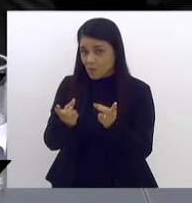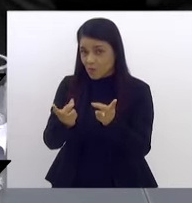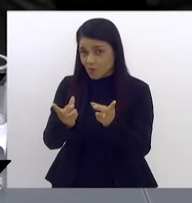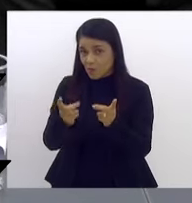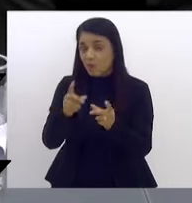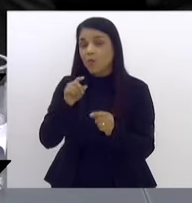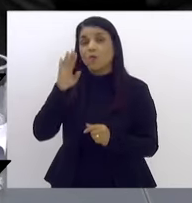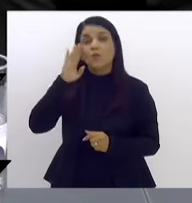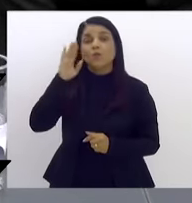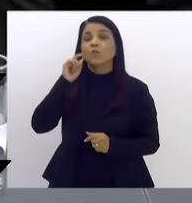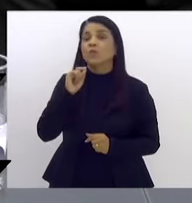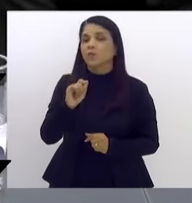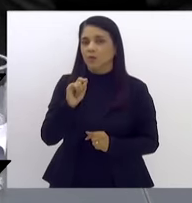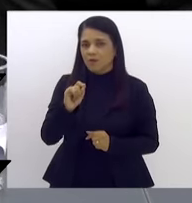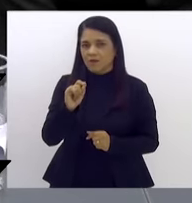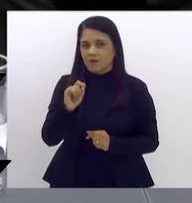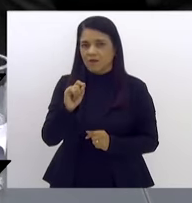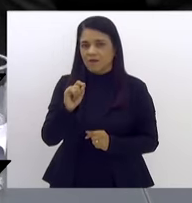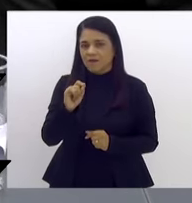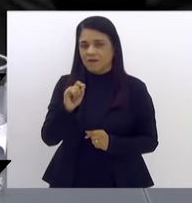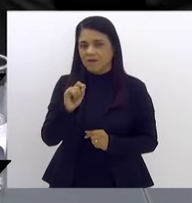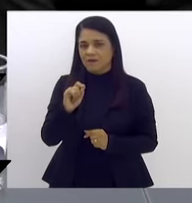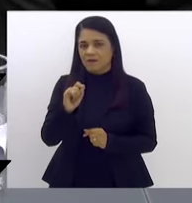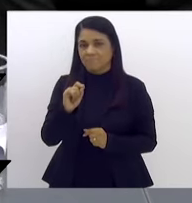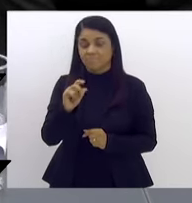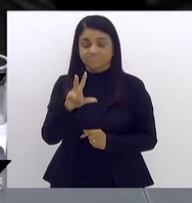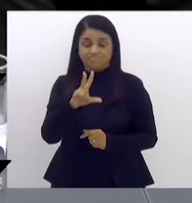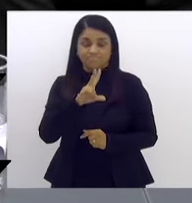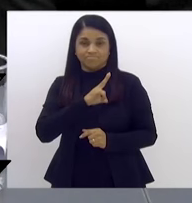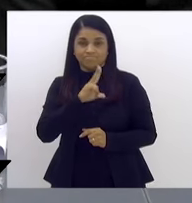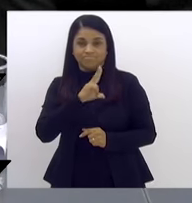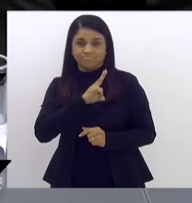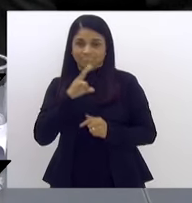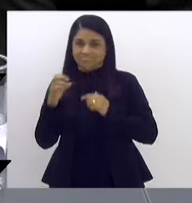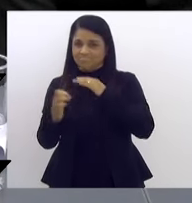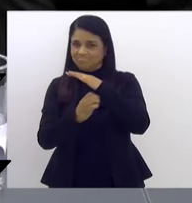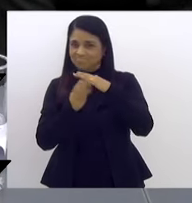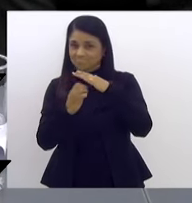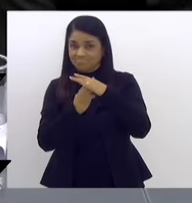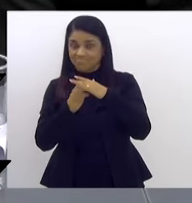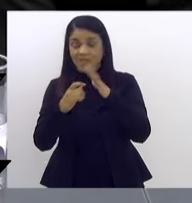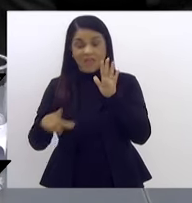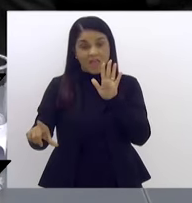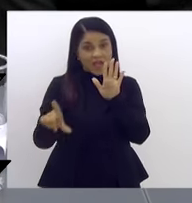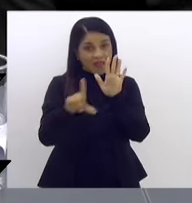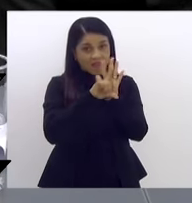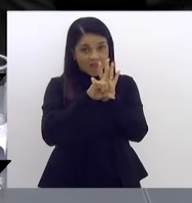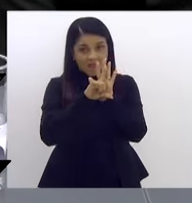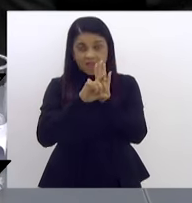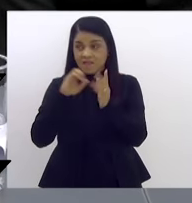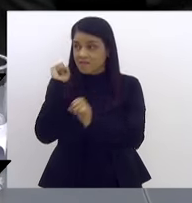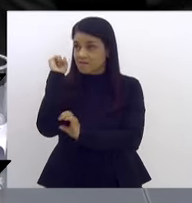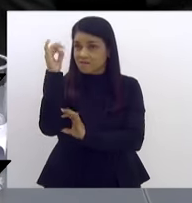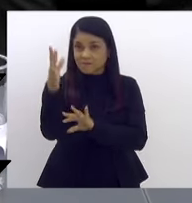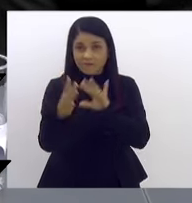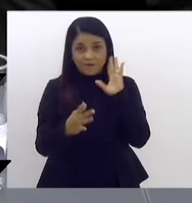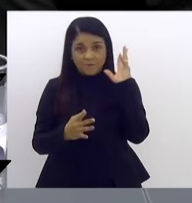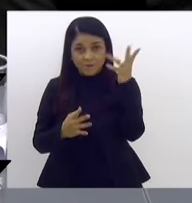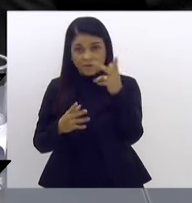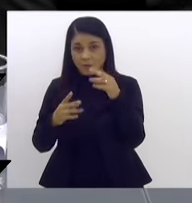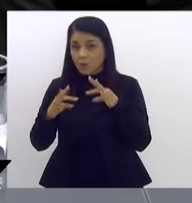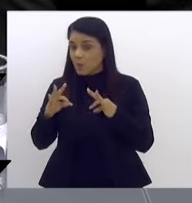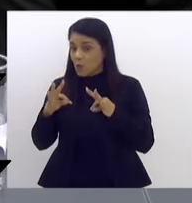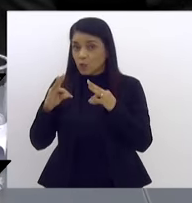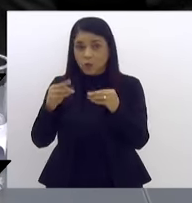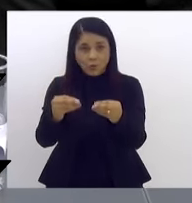Comercial estão sob a éde da iniciativa privada e as leis ambientais tem que valer exatamente para essas forças